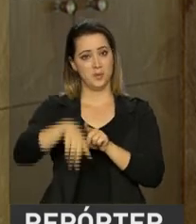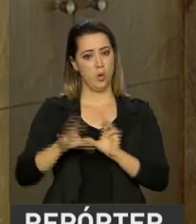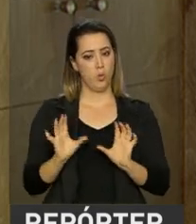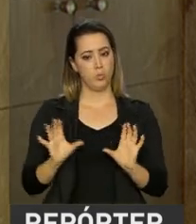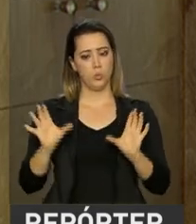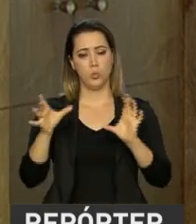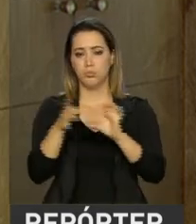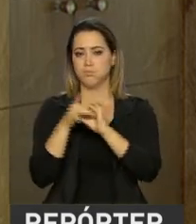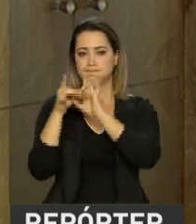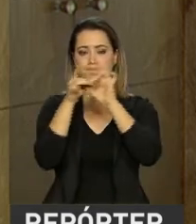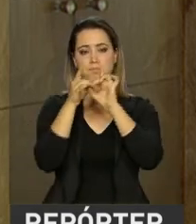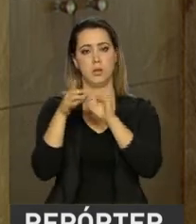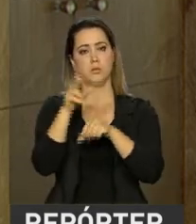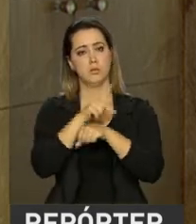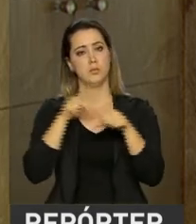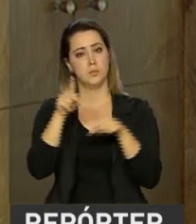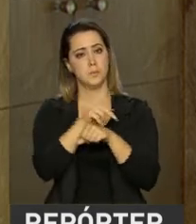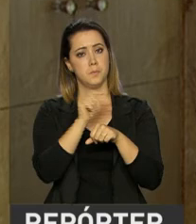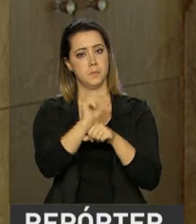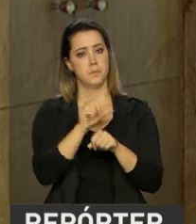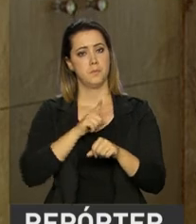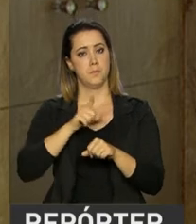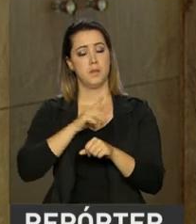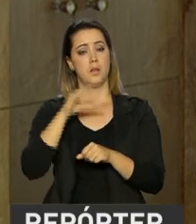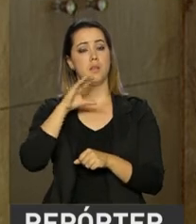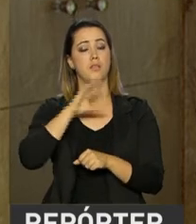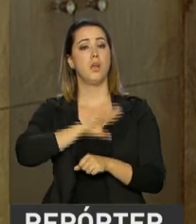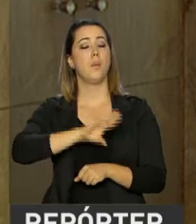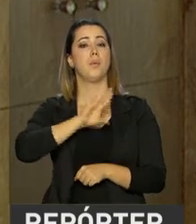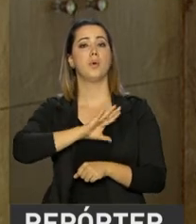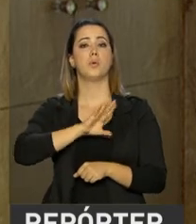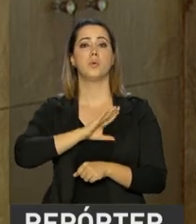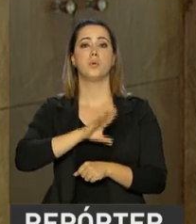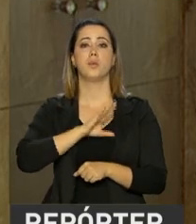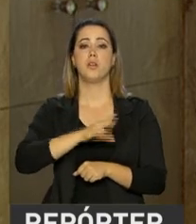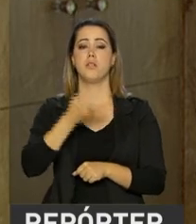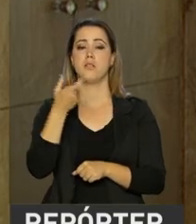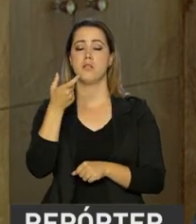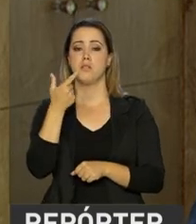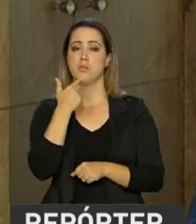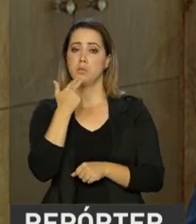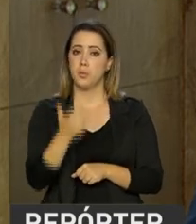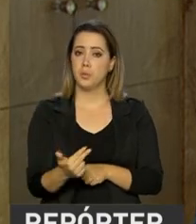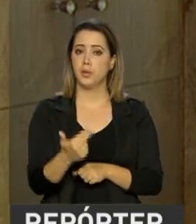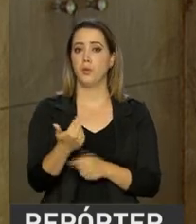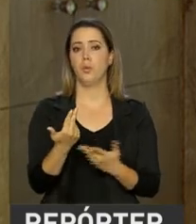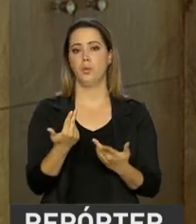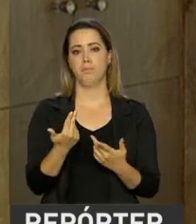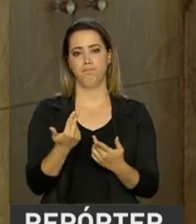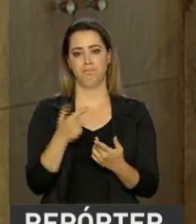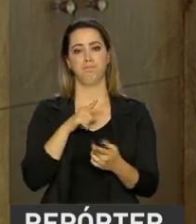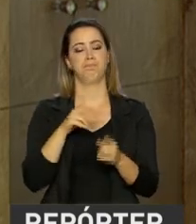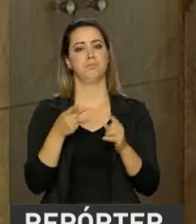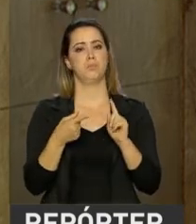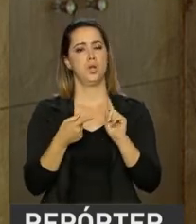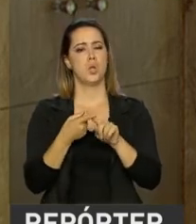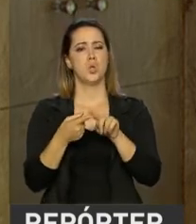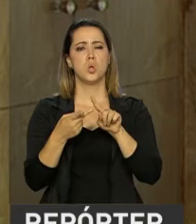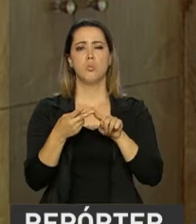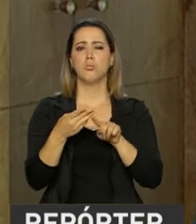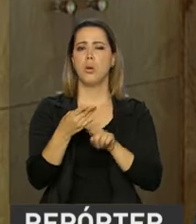de cooperação entre os países que têm hughes como idioma além do brasil fazem parte angola